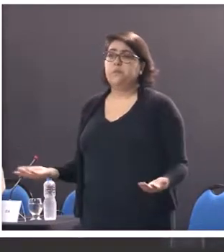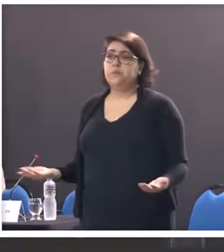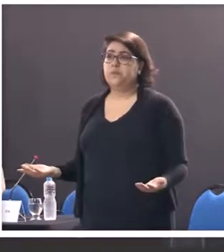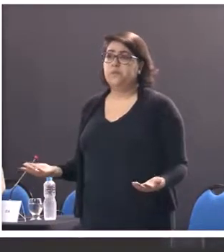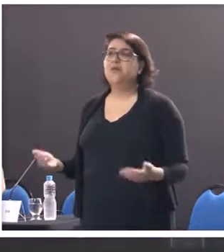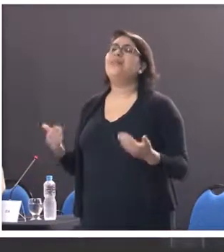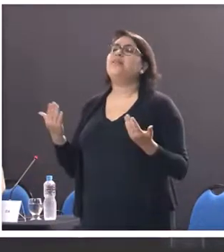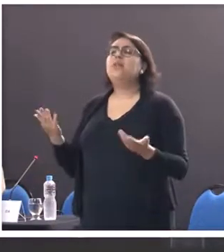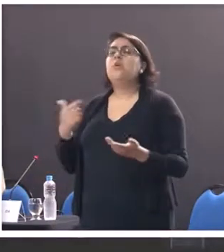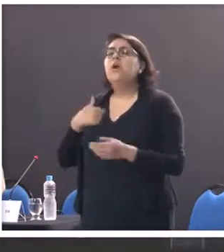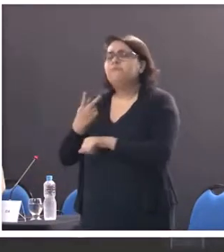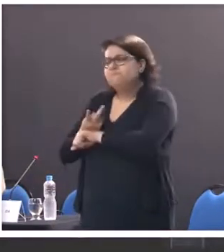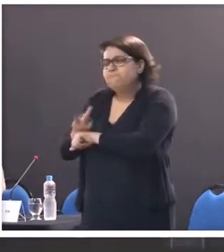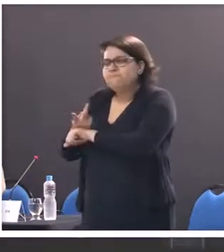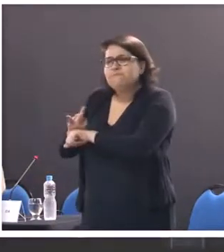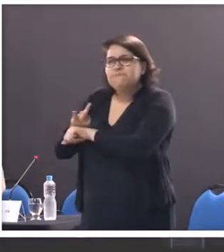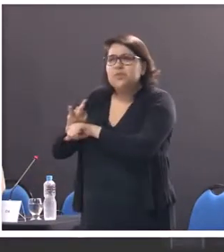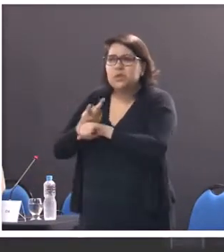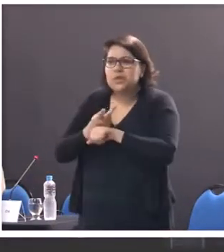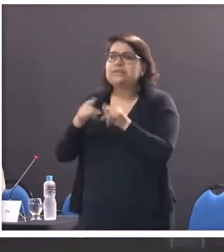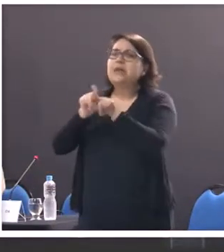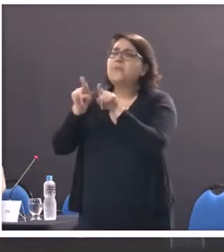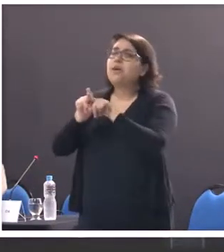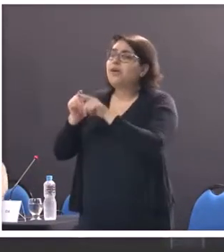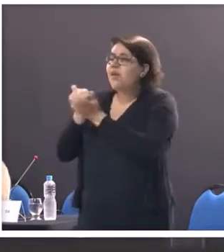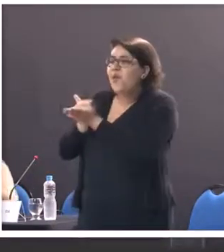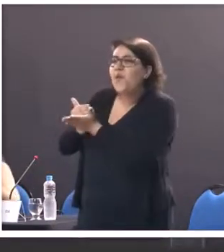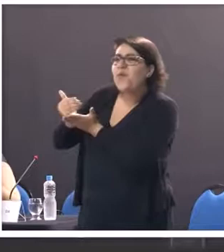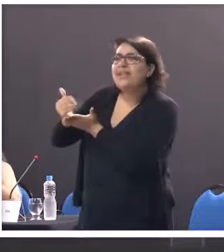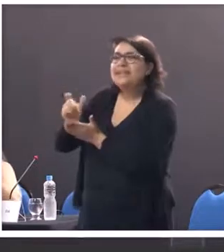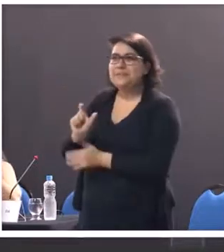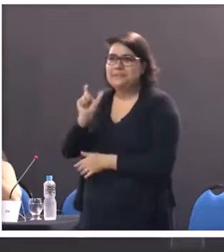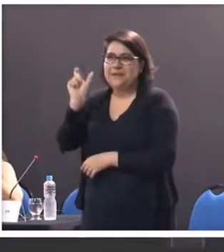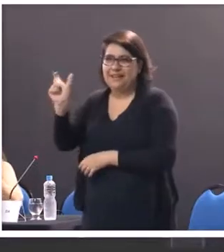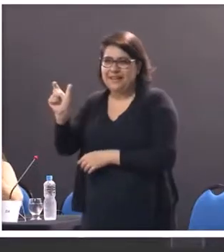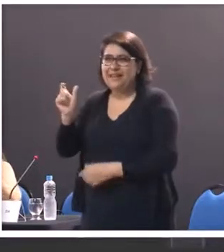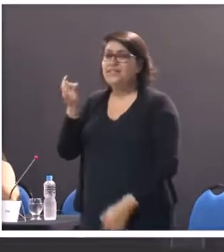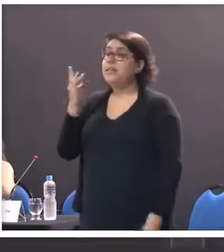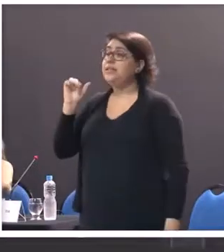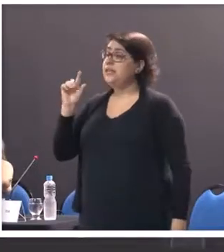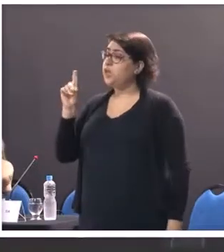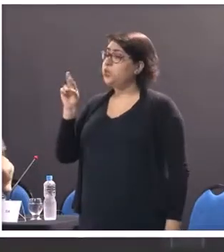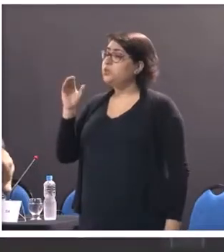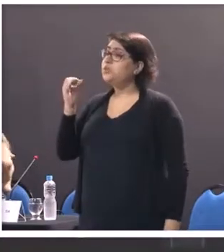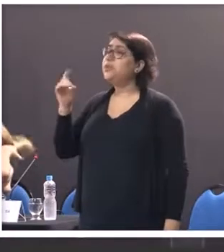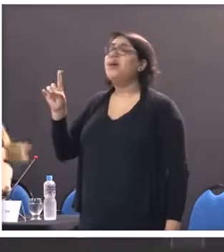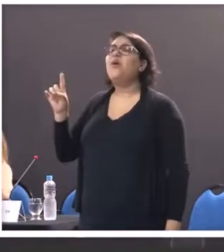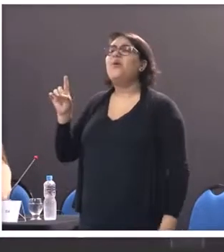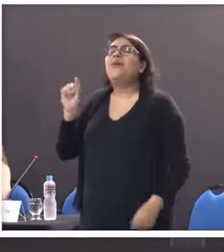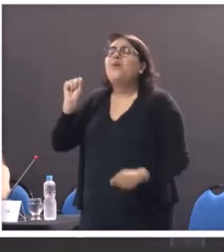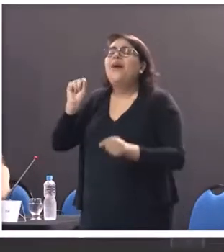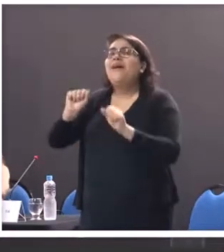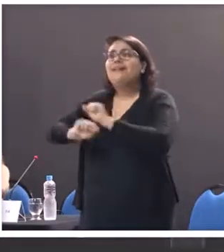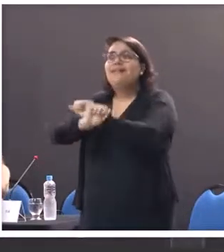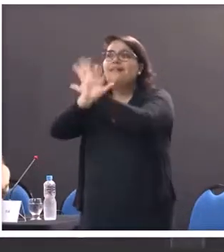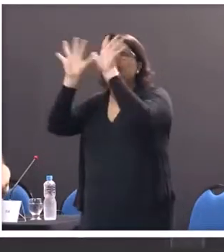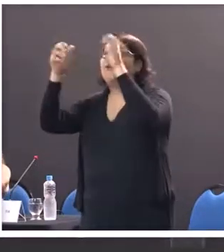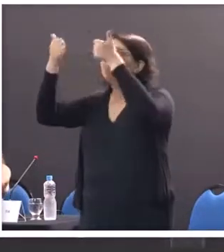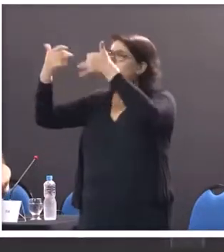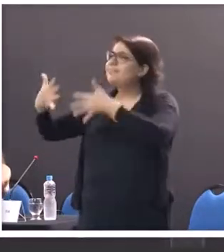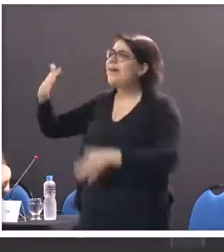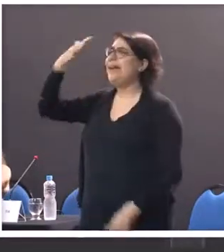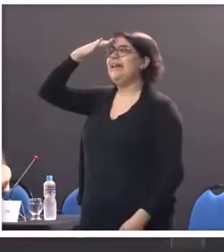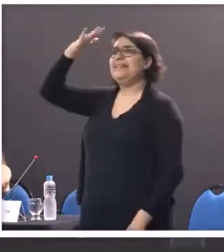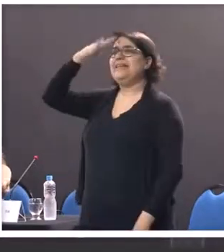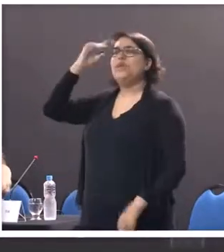E aí eu fui buscar também a origem dessa palavra de tradução, uma definição. um pouco mais clara do que seria a